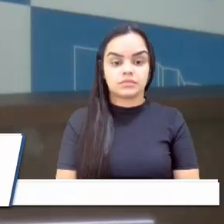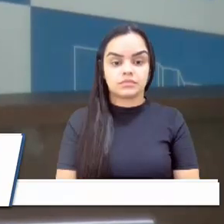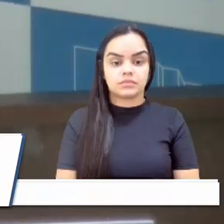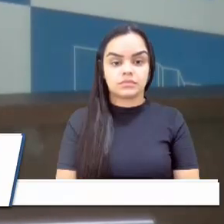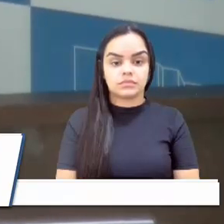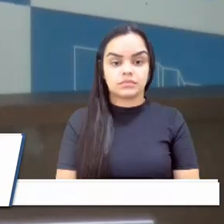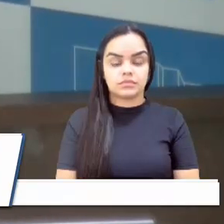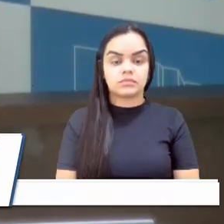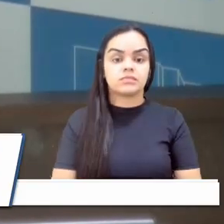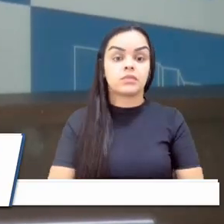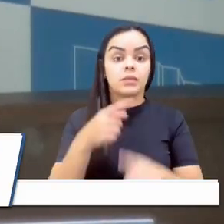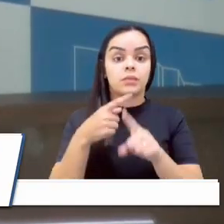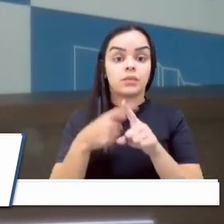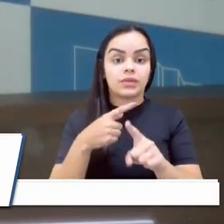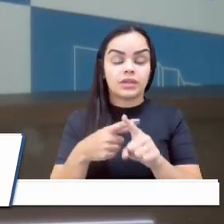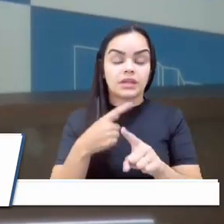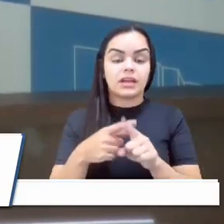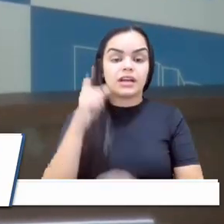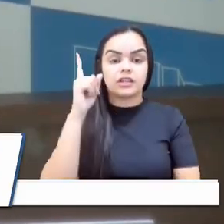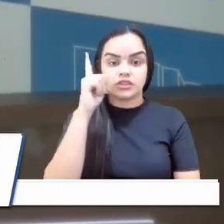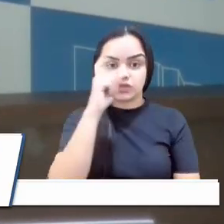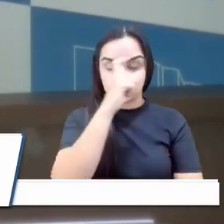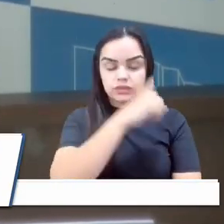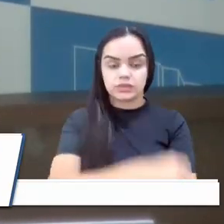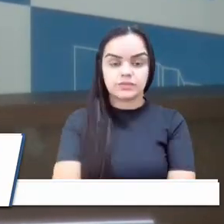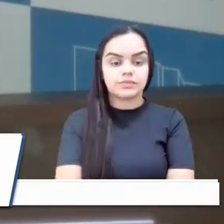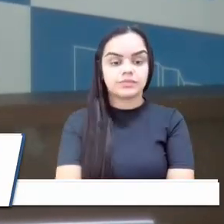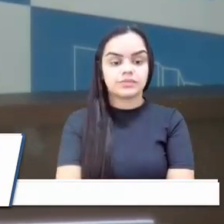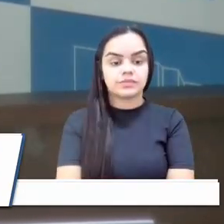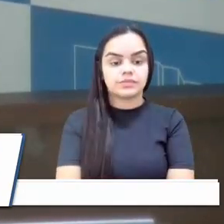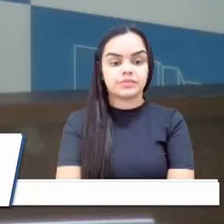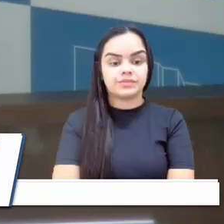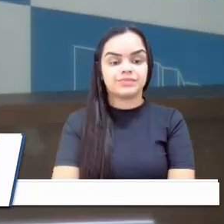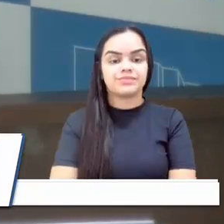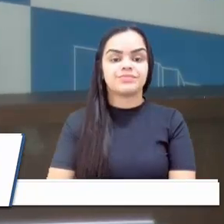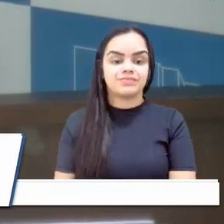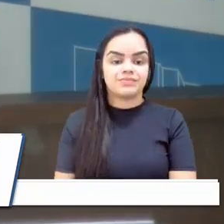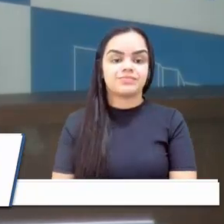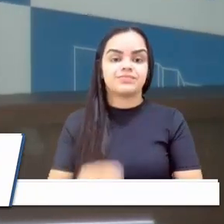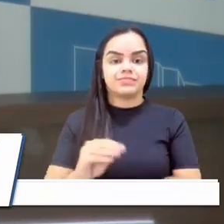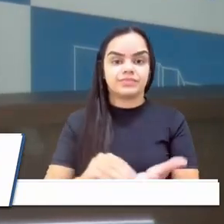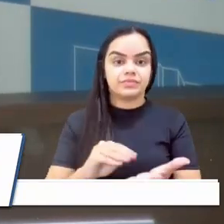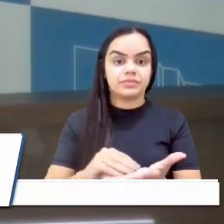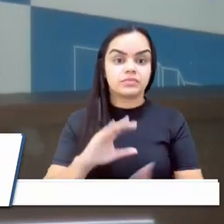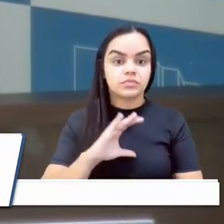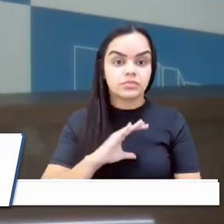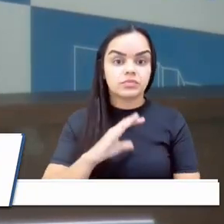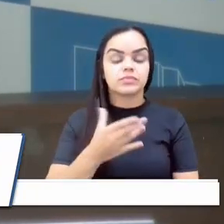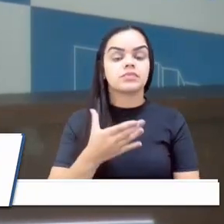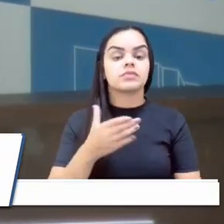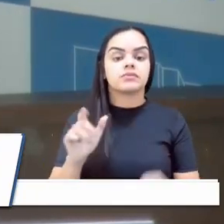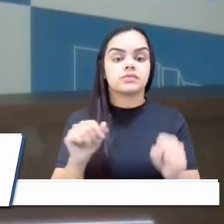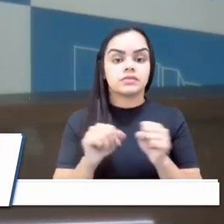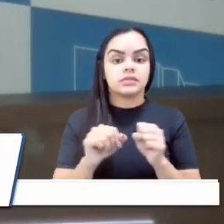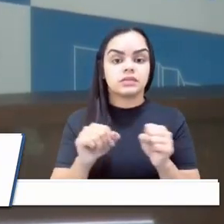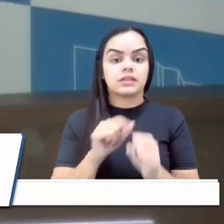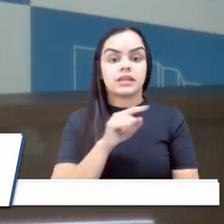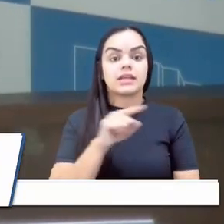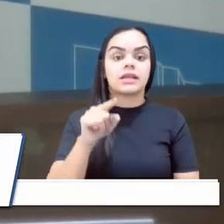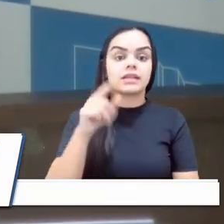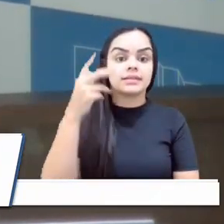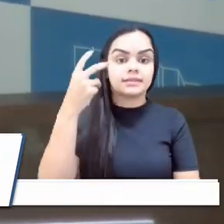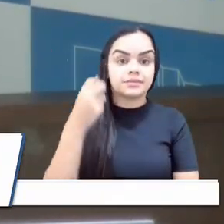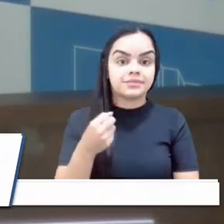Porque assim, é muito difícil, é uma covardia o que fizeram com esses aposentados. Eu